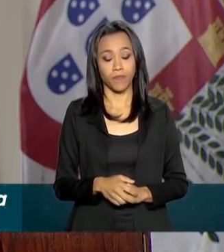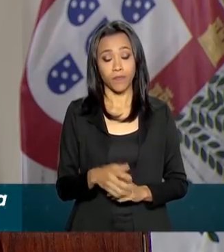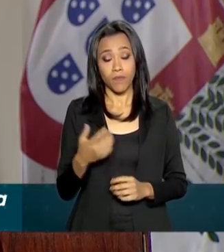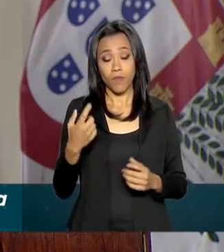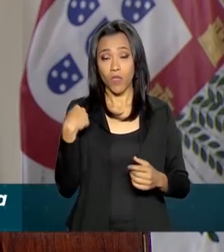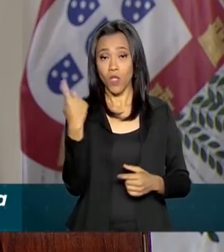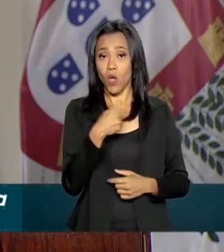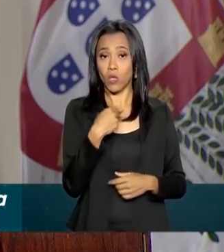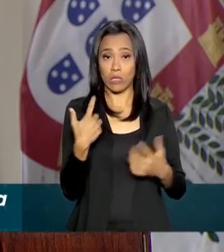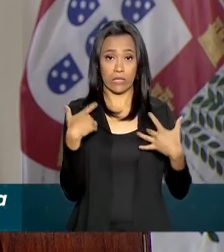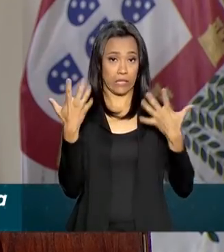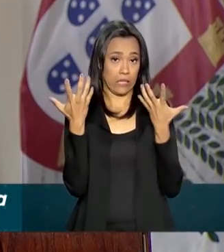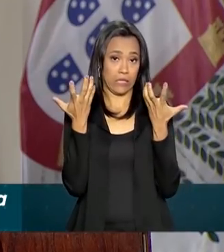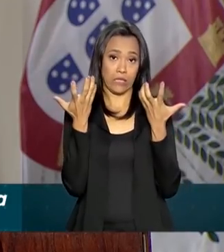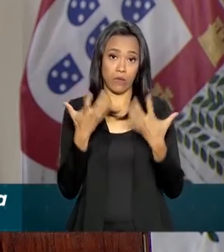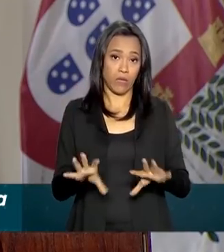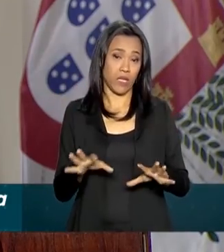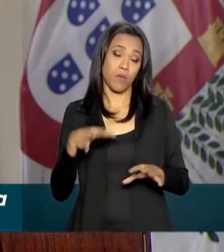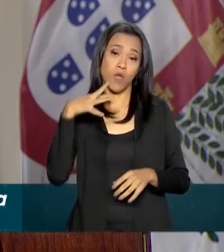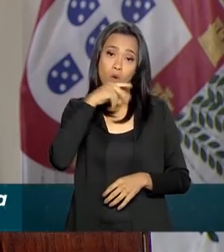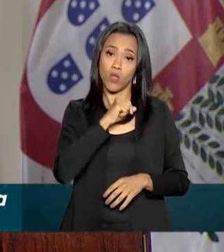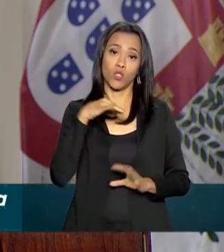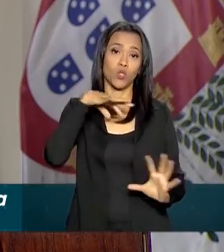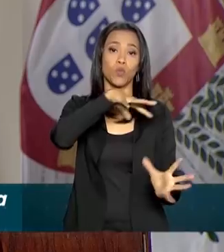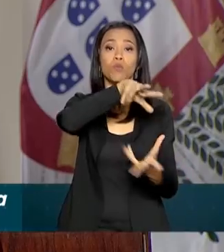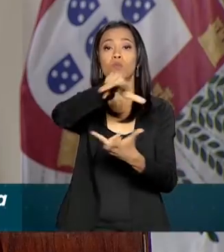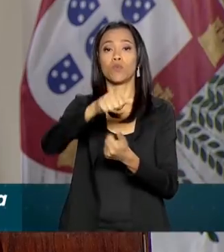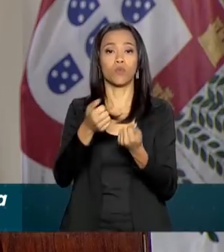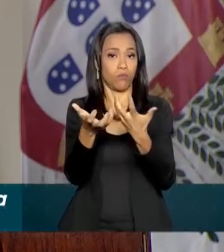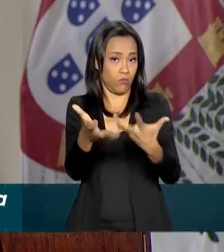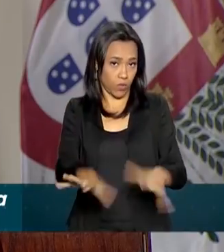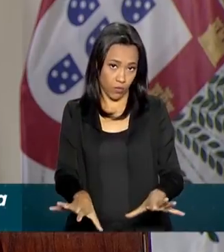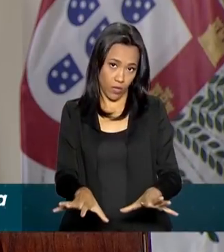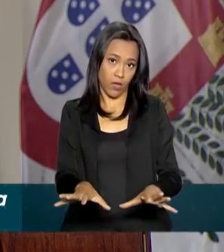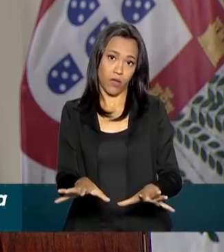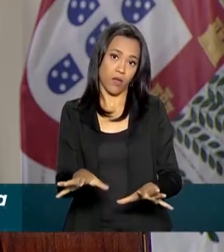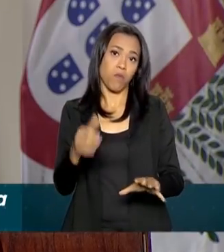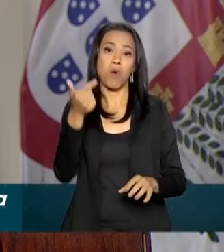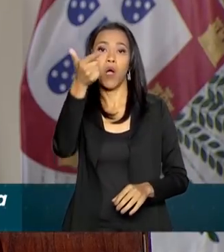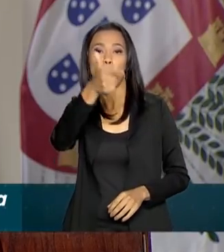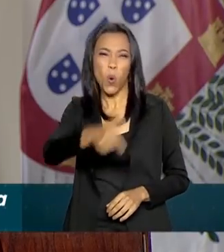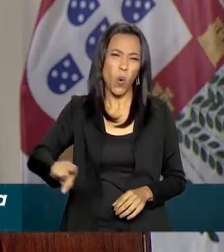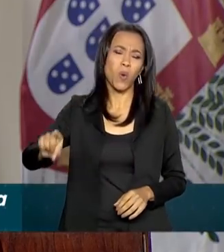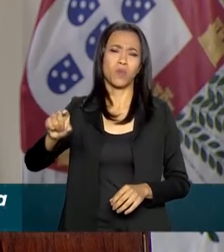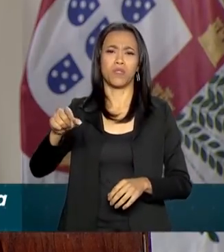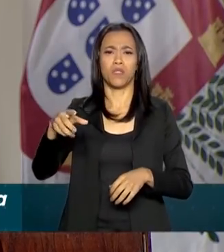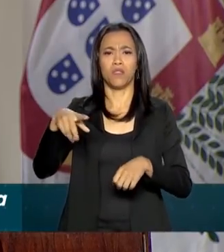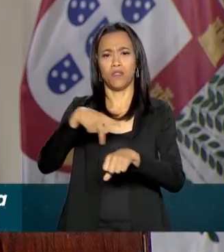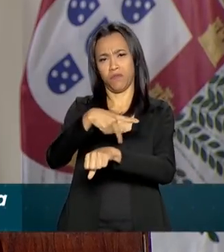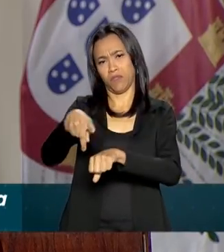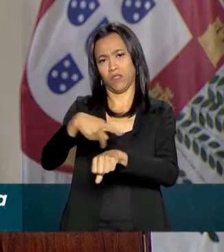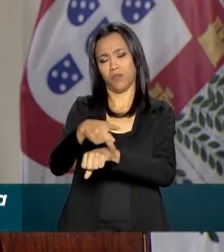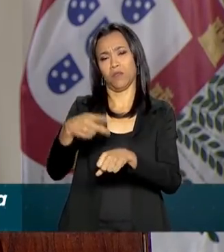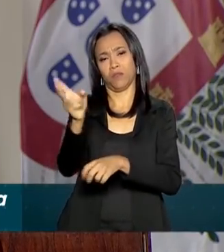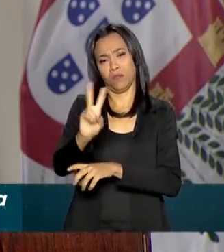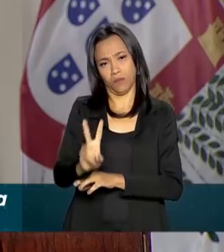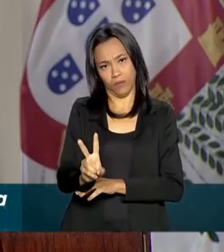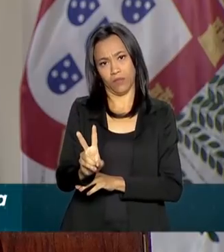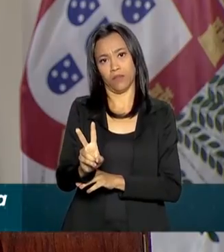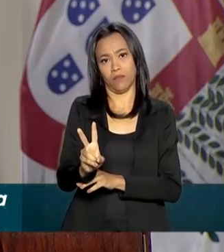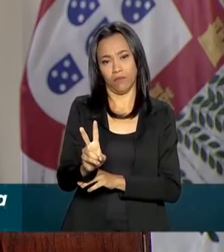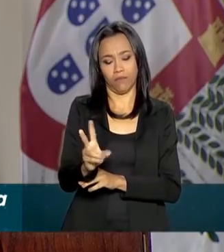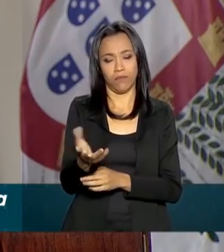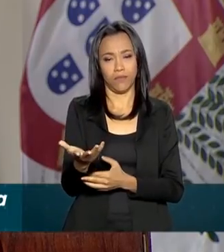queremos eu acho que o mundo todo não quer uma outra venezuela mais ao sul do nosso continente